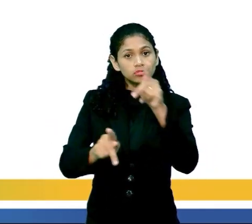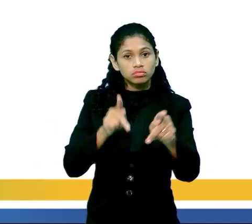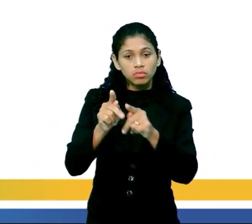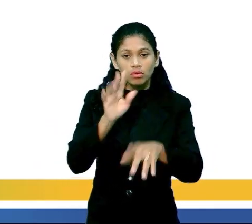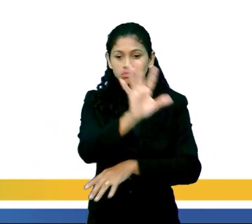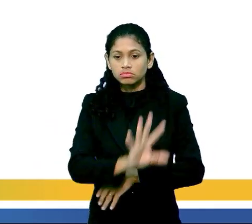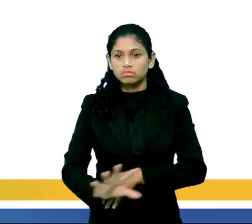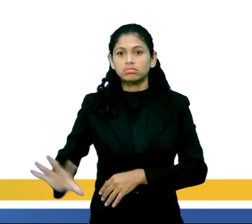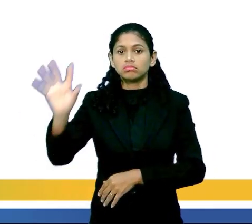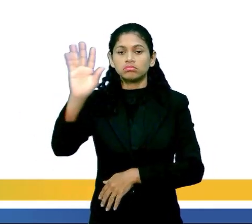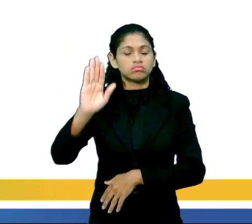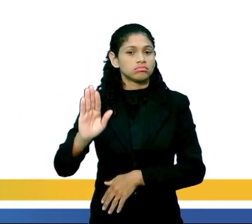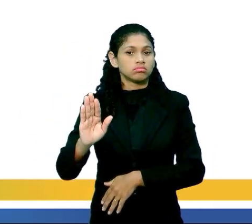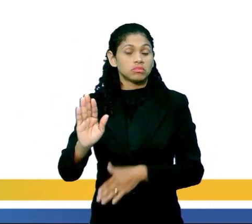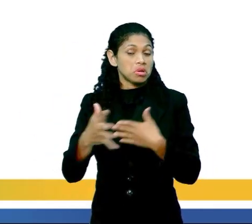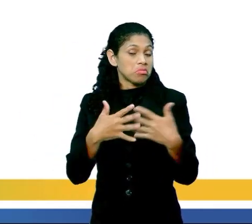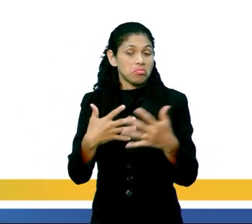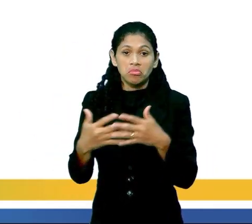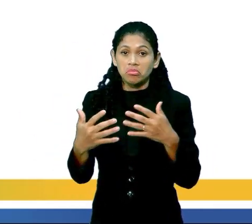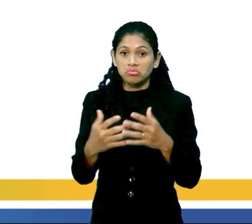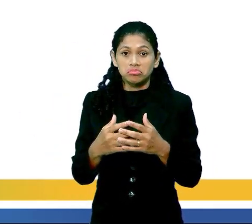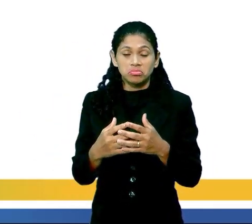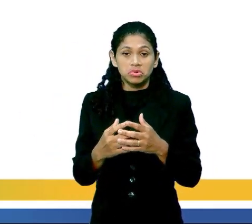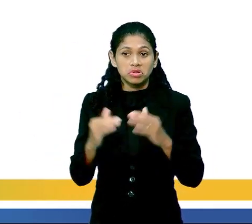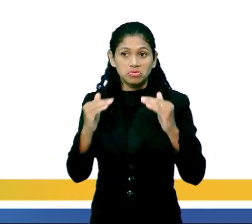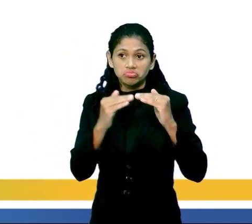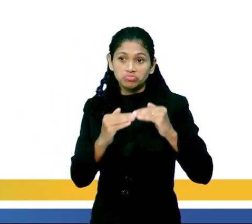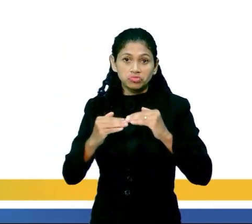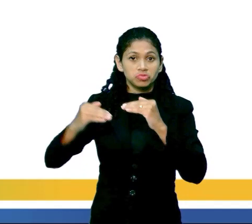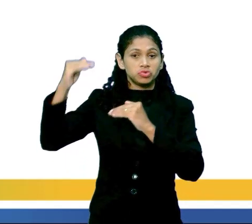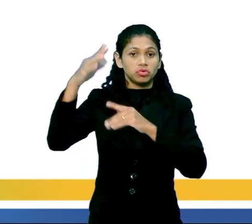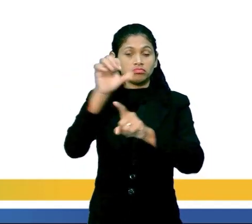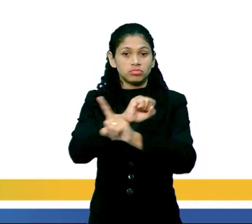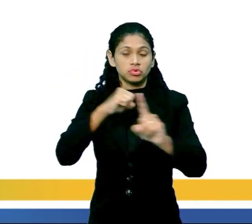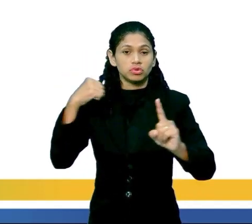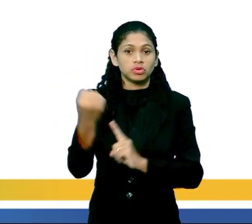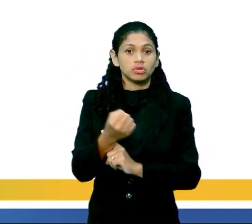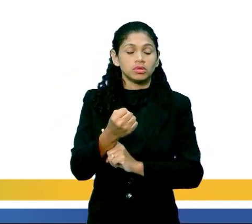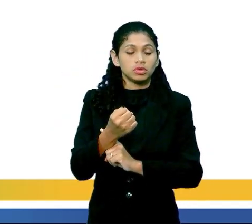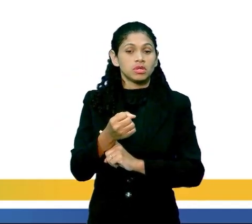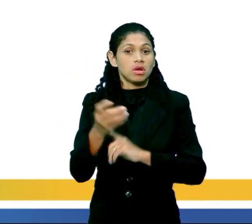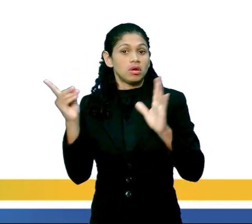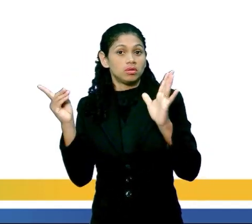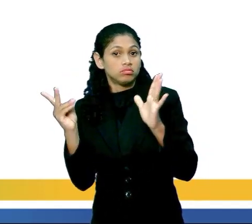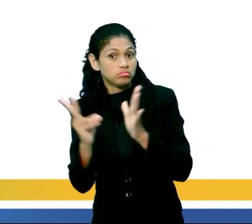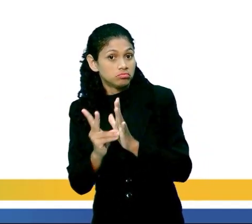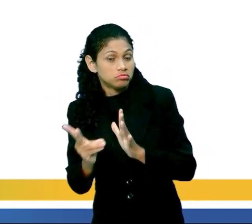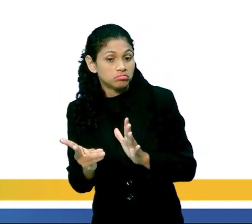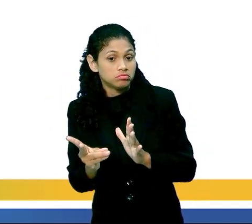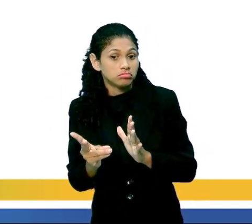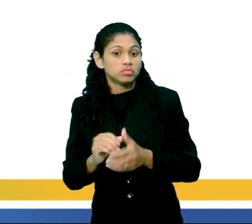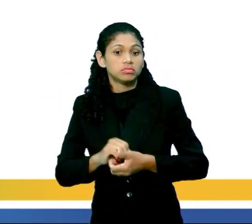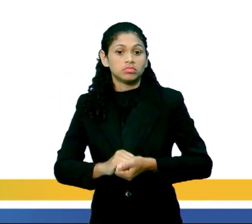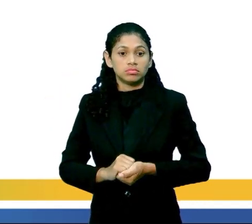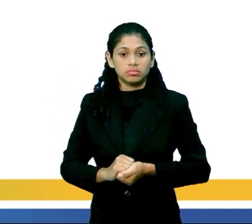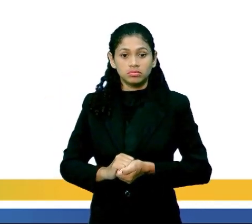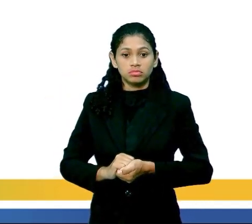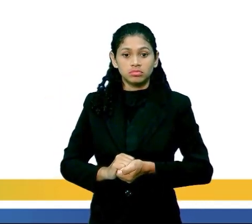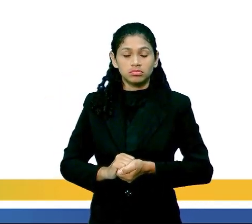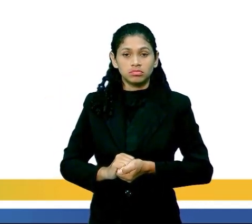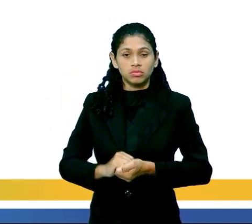nações, independentemente de sua classe social, etnia, gênero, nacionalidade